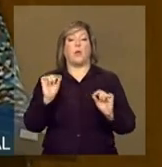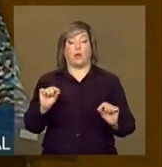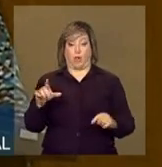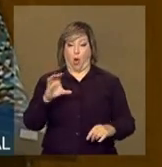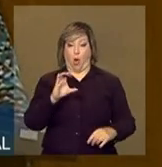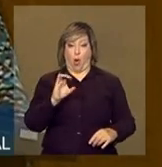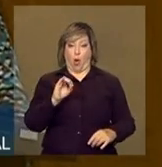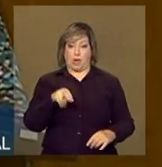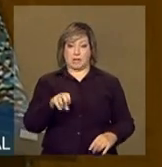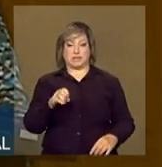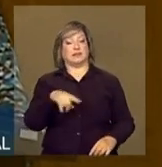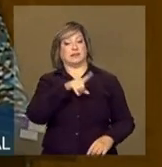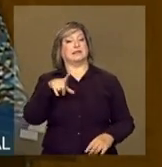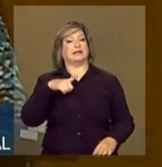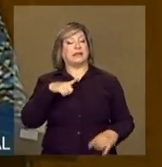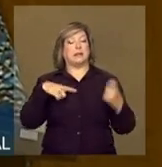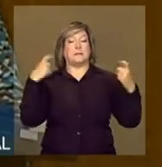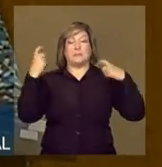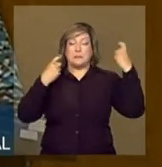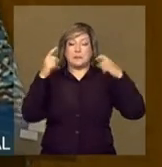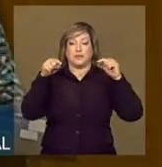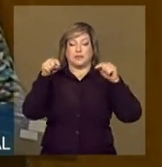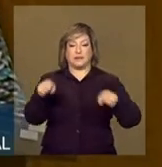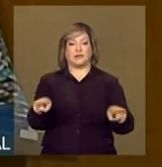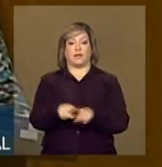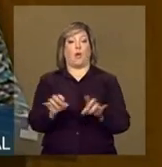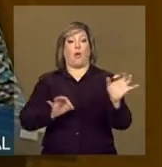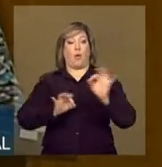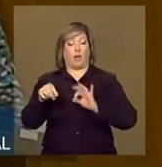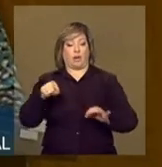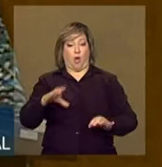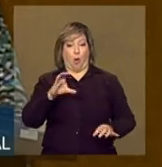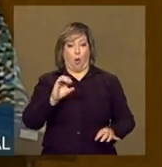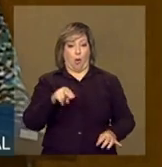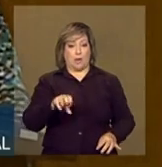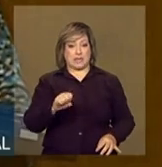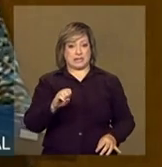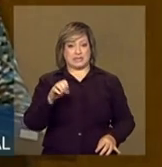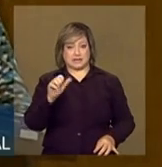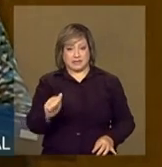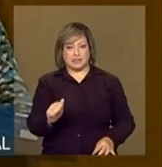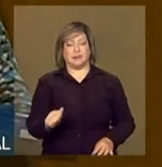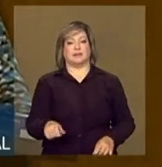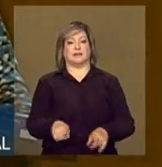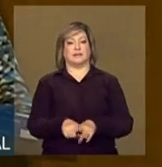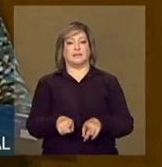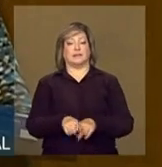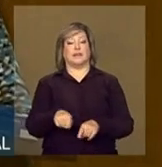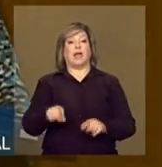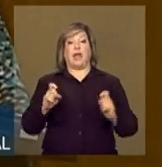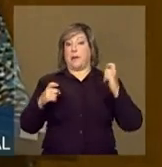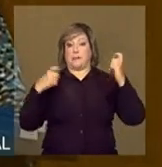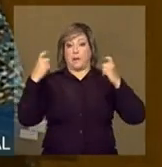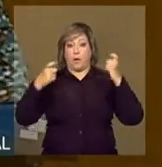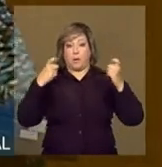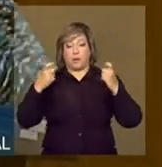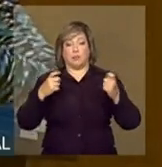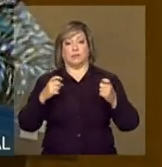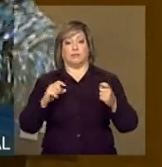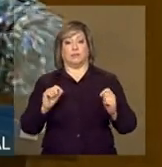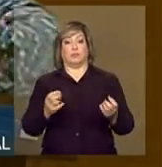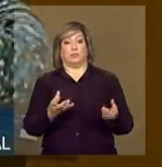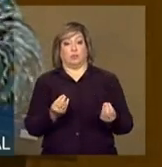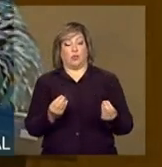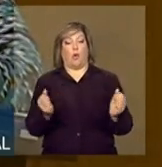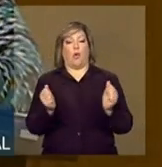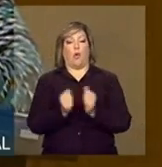Conceia, eles têm uma preocupação muito grande também com a organização do Conceia, a preocupação grande com as